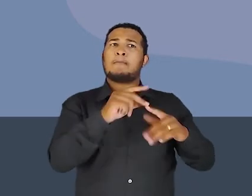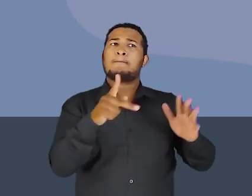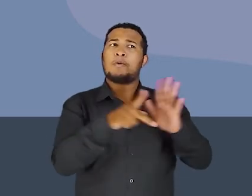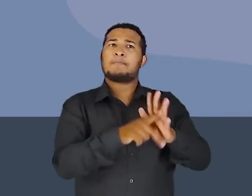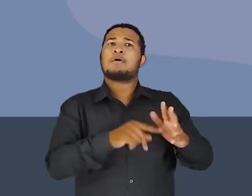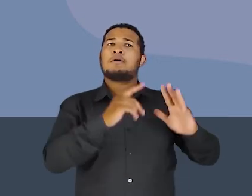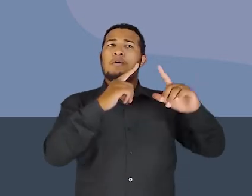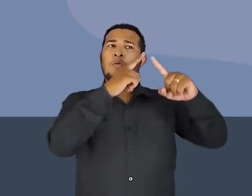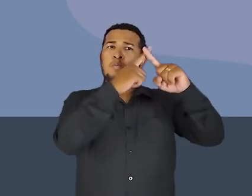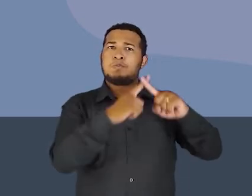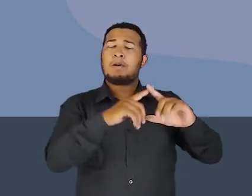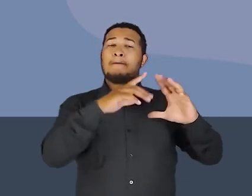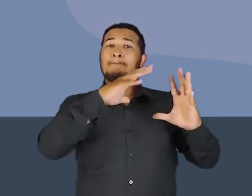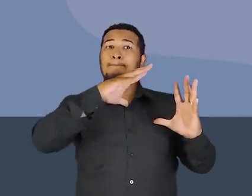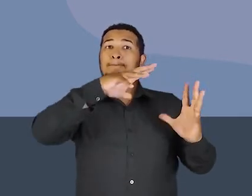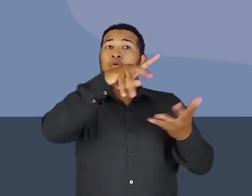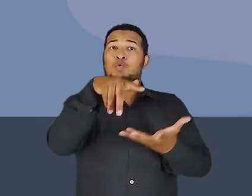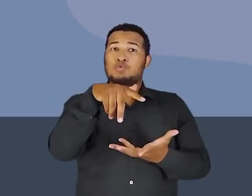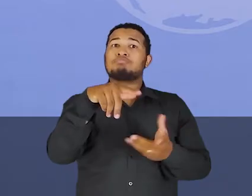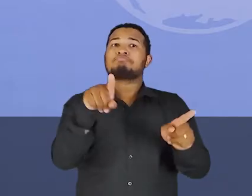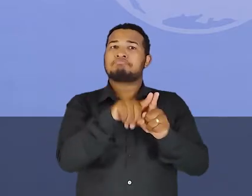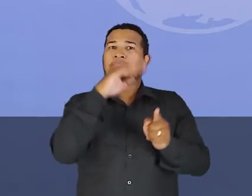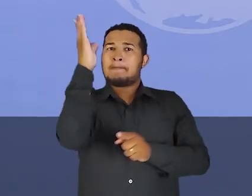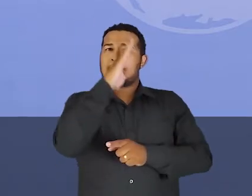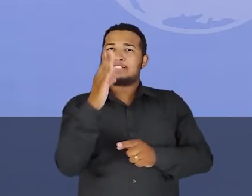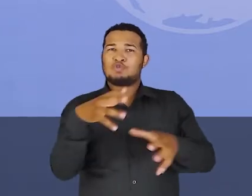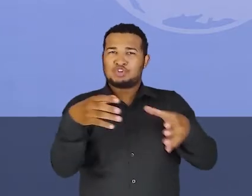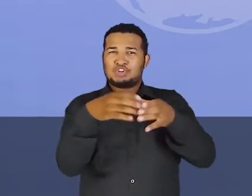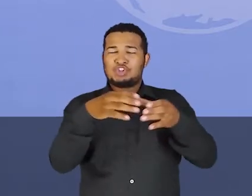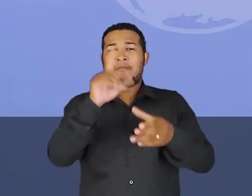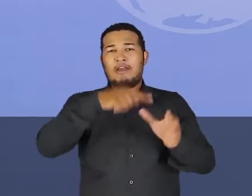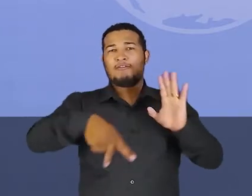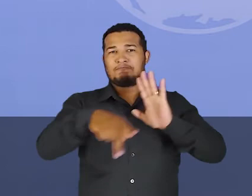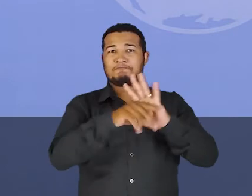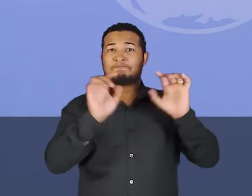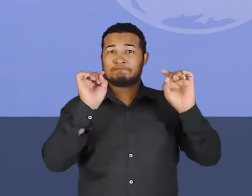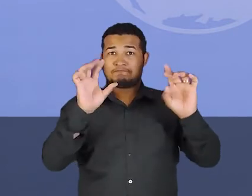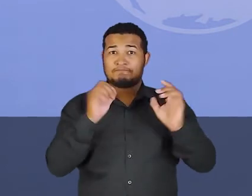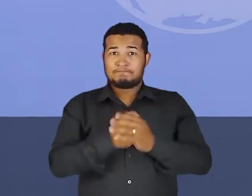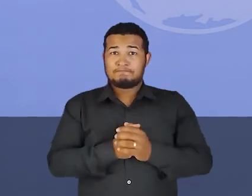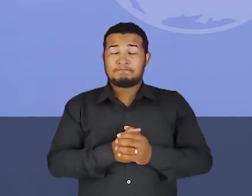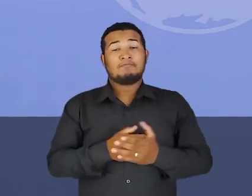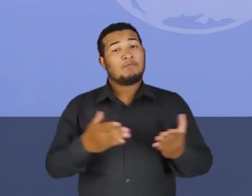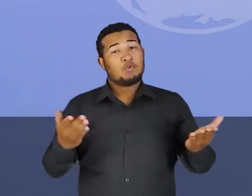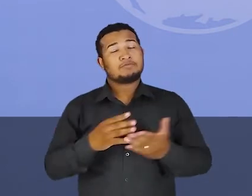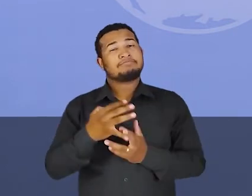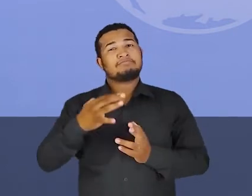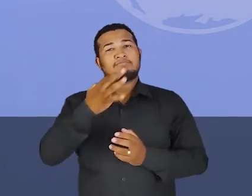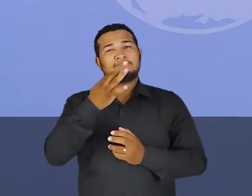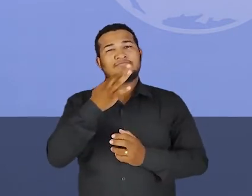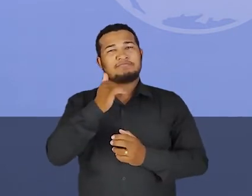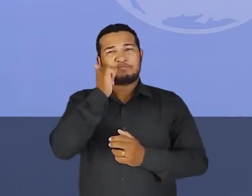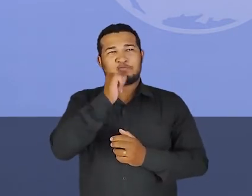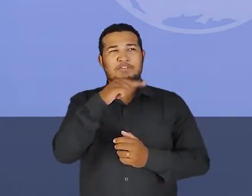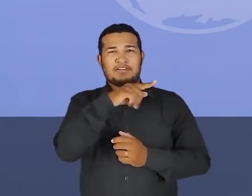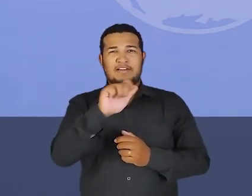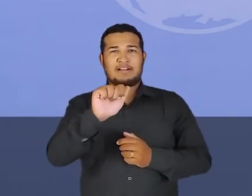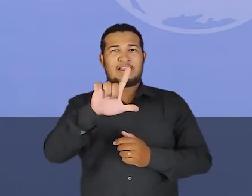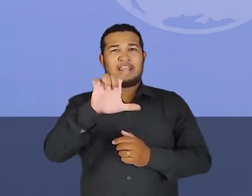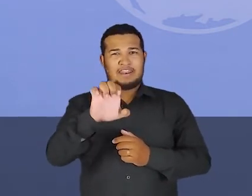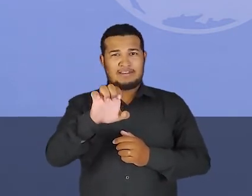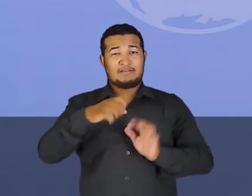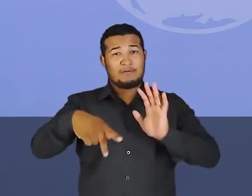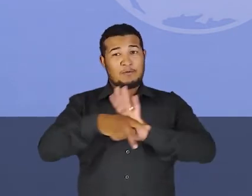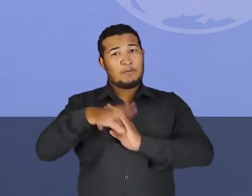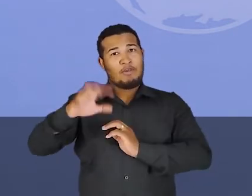de base e principal do Brasil. Nós vamos conhecer um pouco agora a história da Alê do